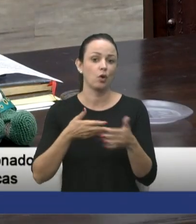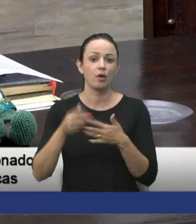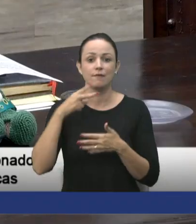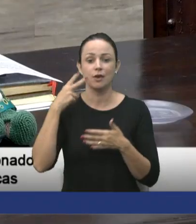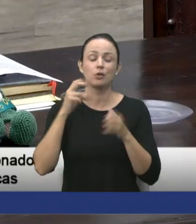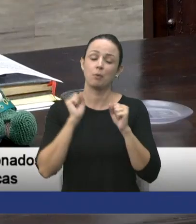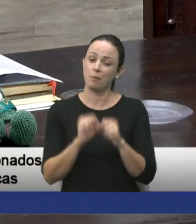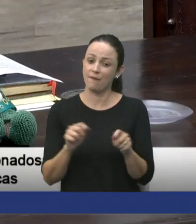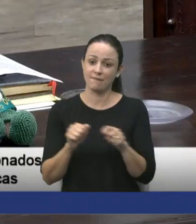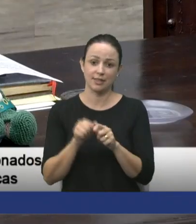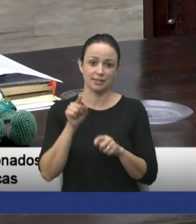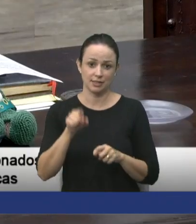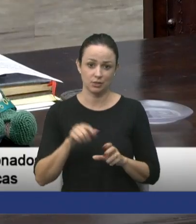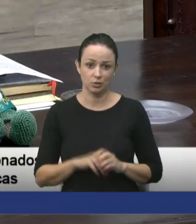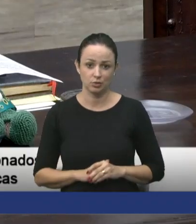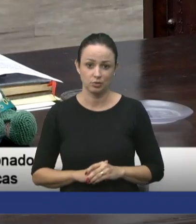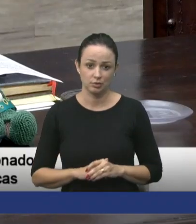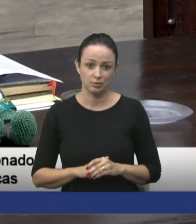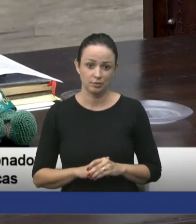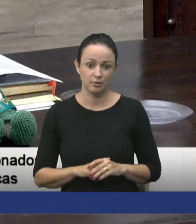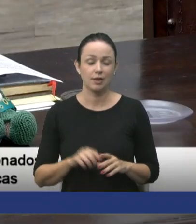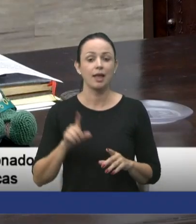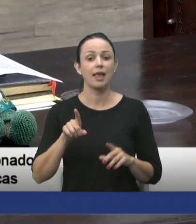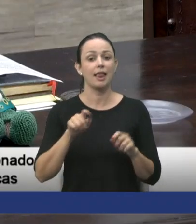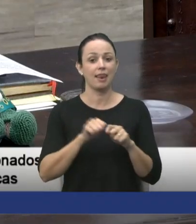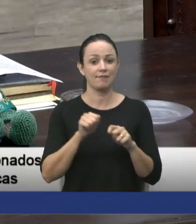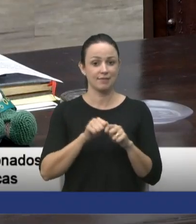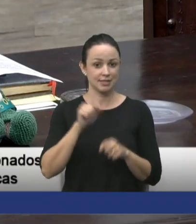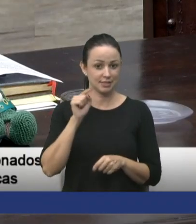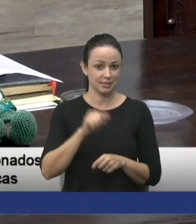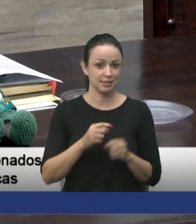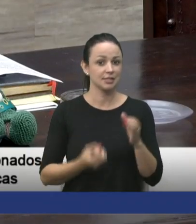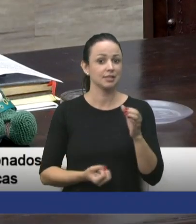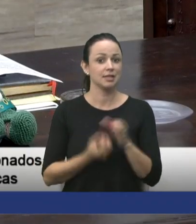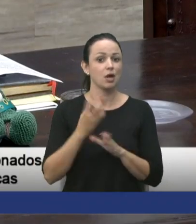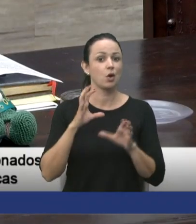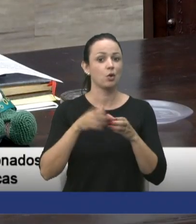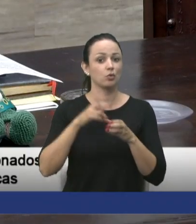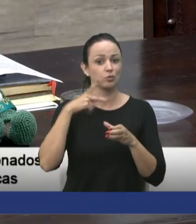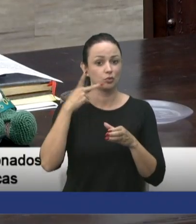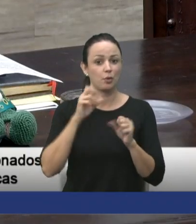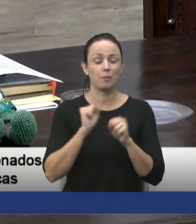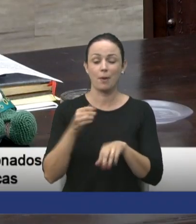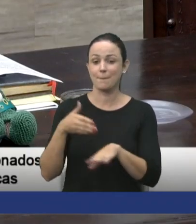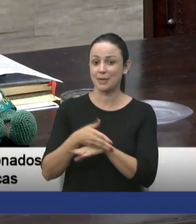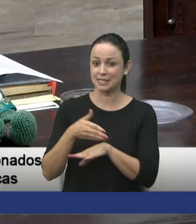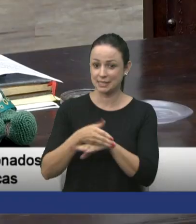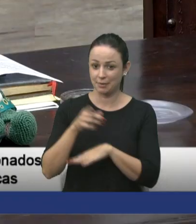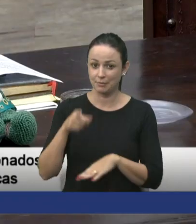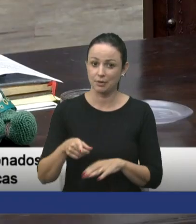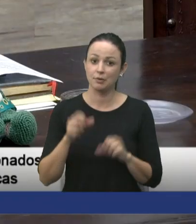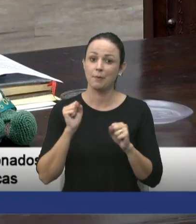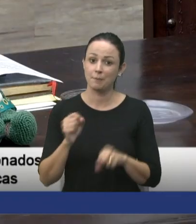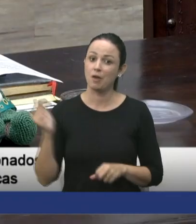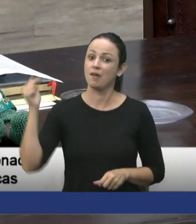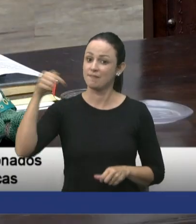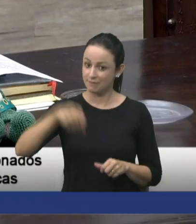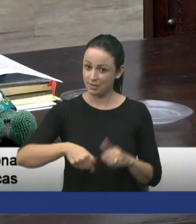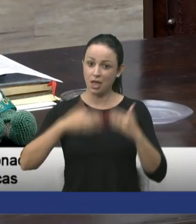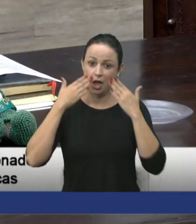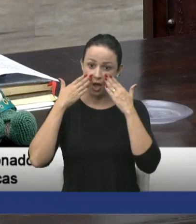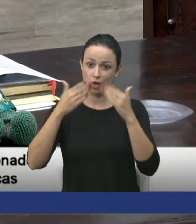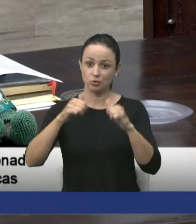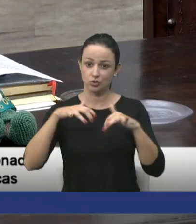fazer isso. Agora, além dele criar a frente e poder participar, ele pode vir nas